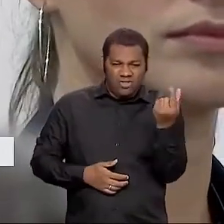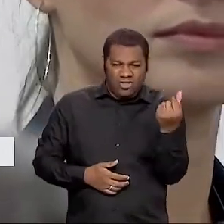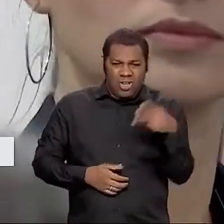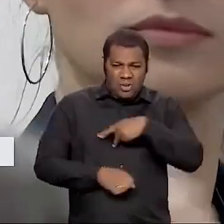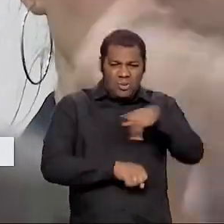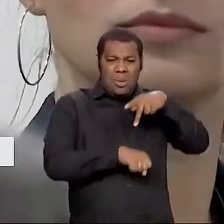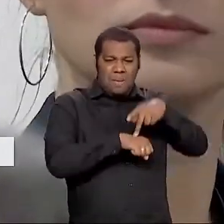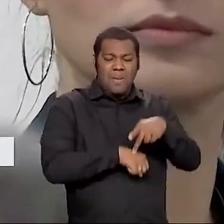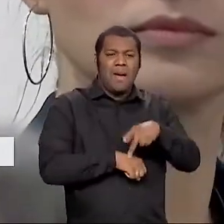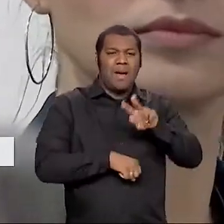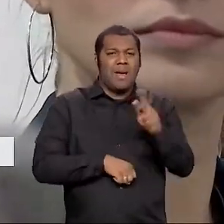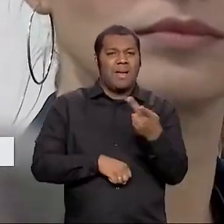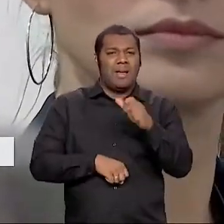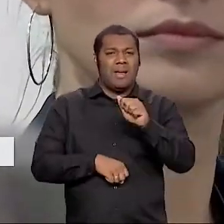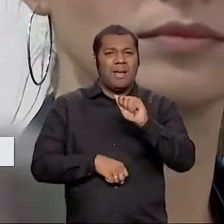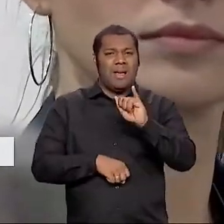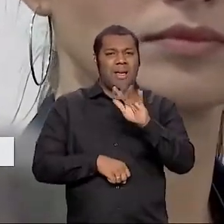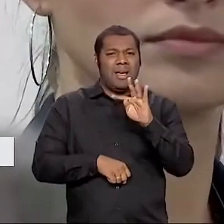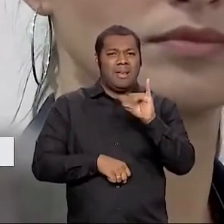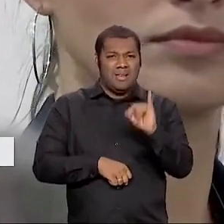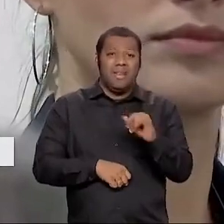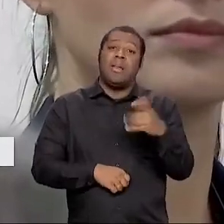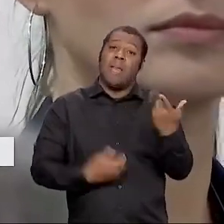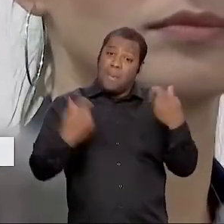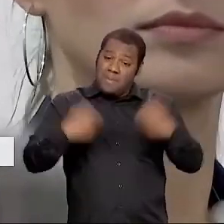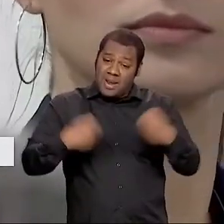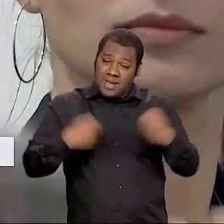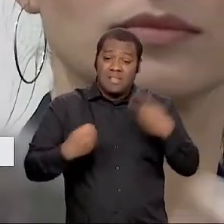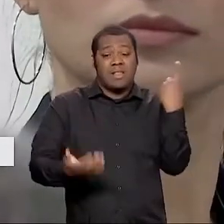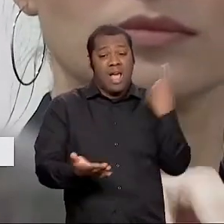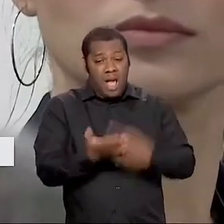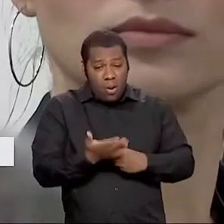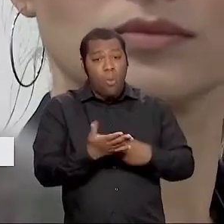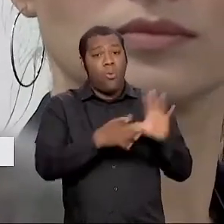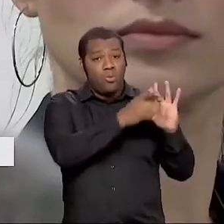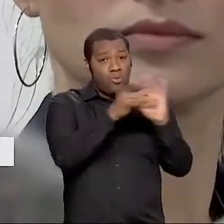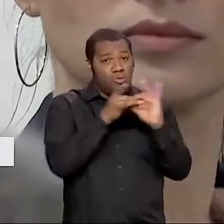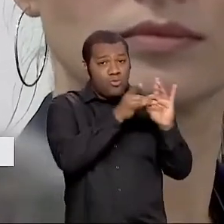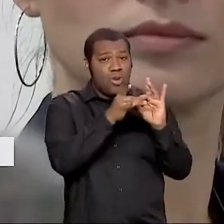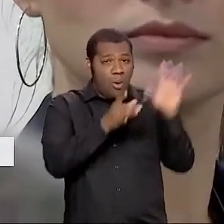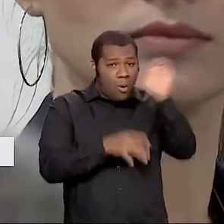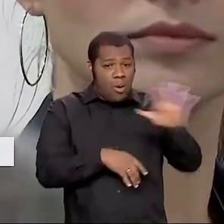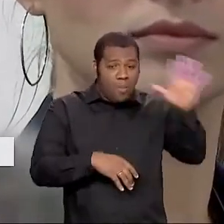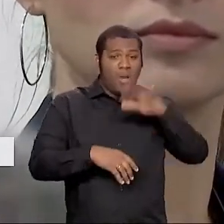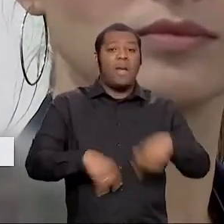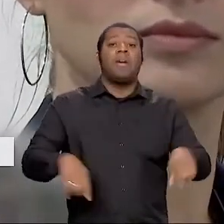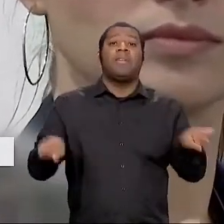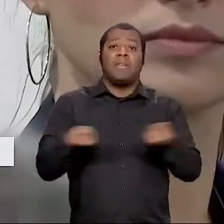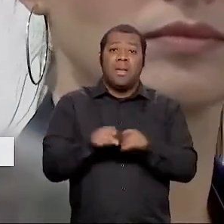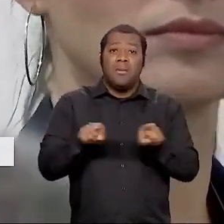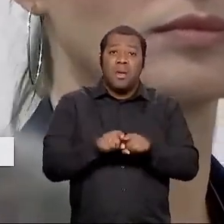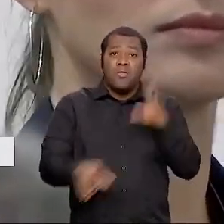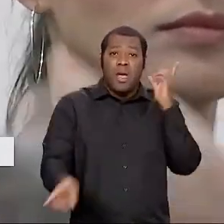ela permeia o acordo com a União Europeia e permeia muito o encontro